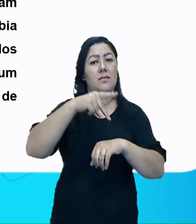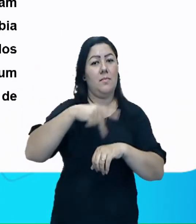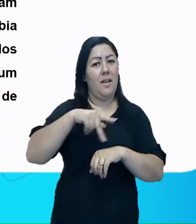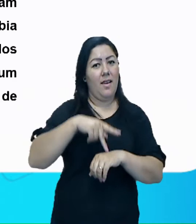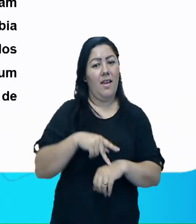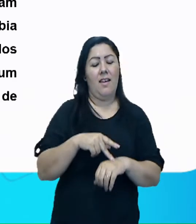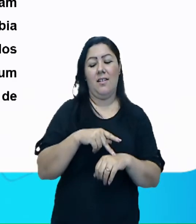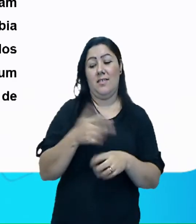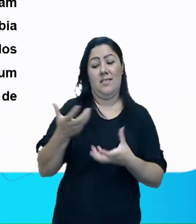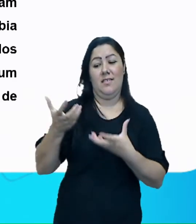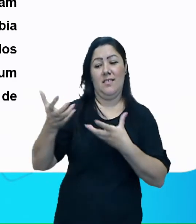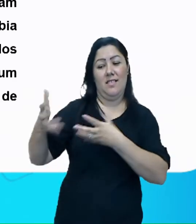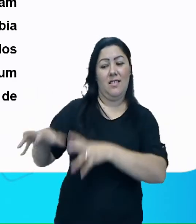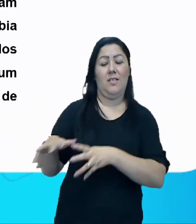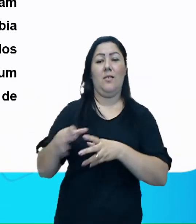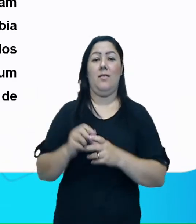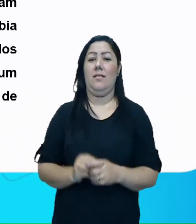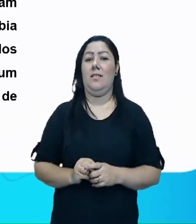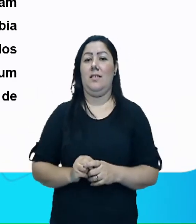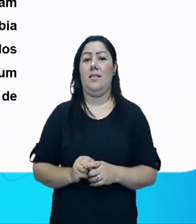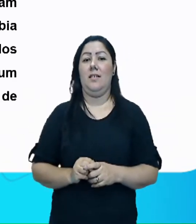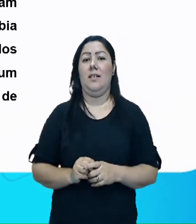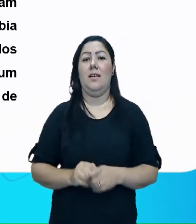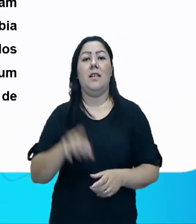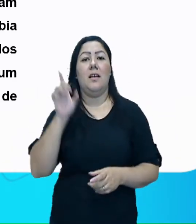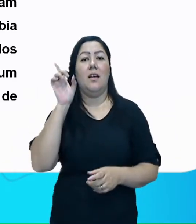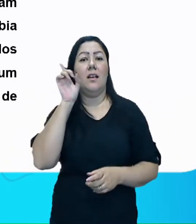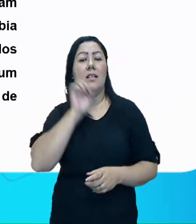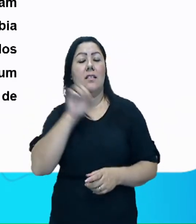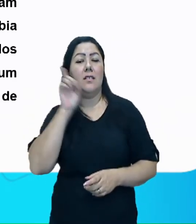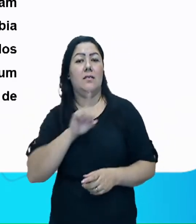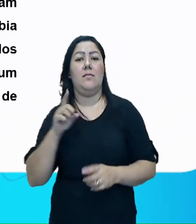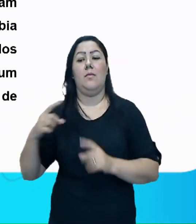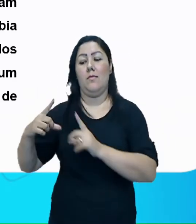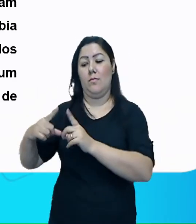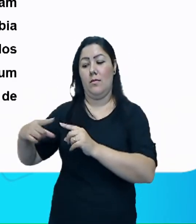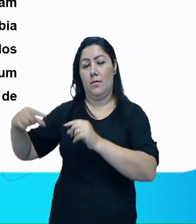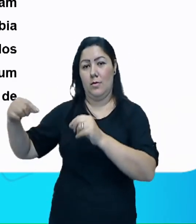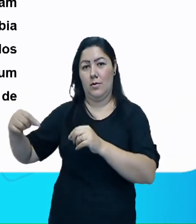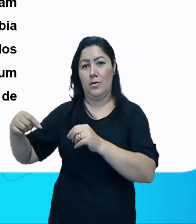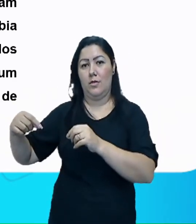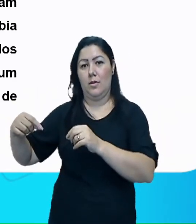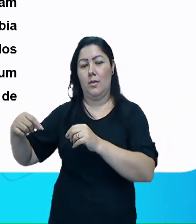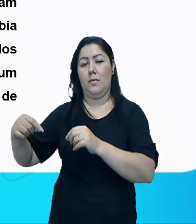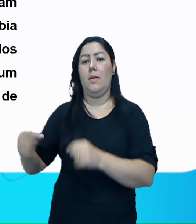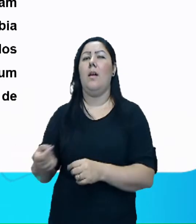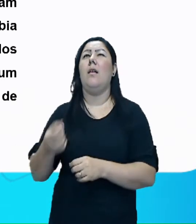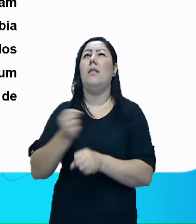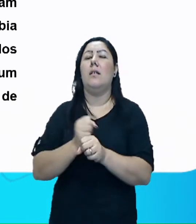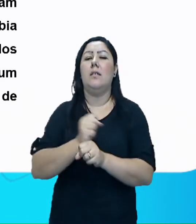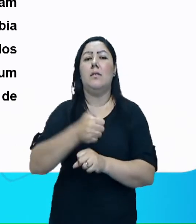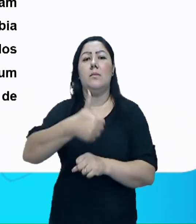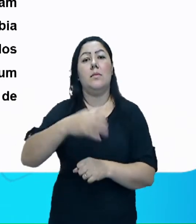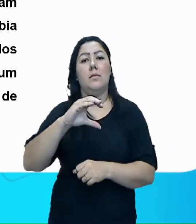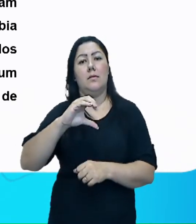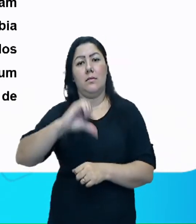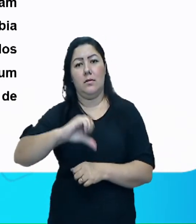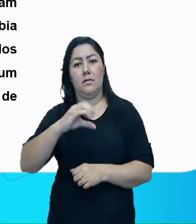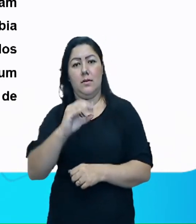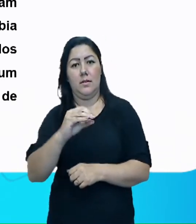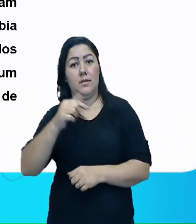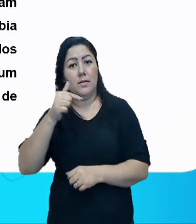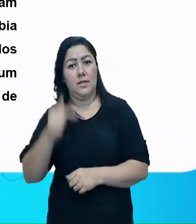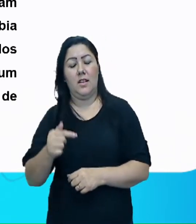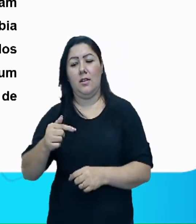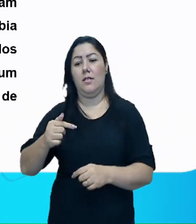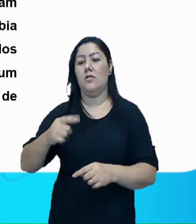só foi seu destino porque um acordo entre o Japão e os Estados Unidos, em 1907, praticamente proibiu